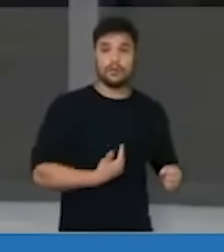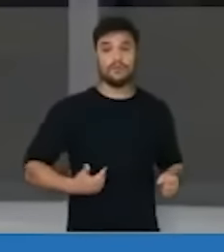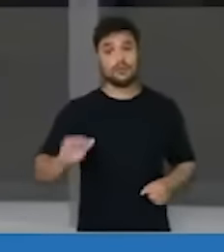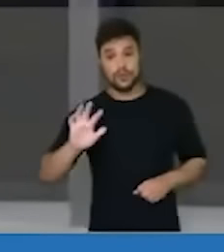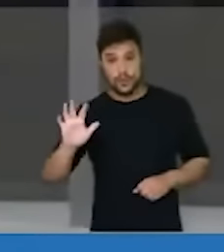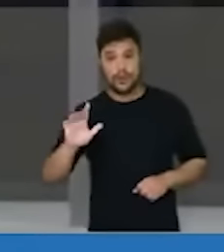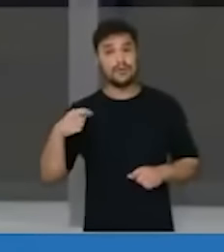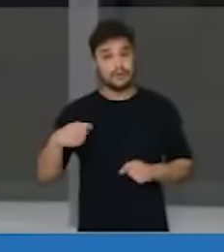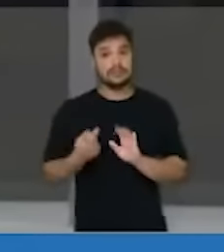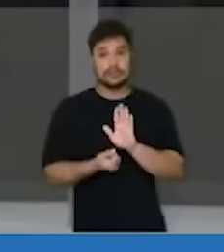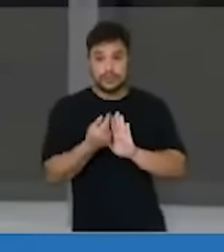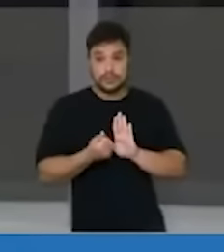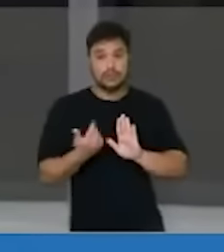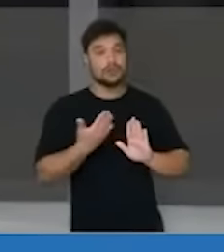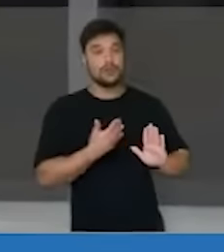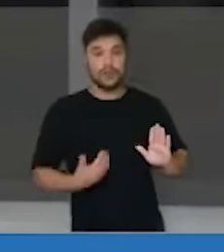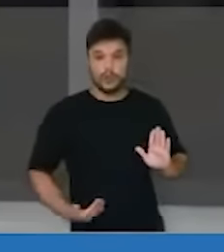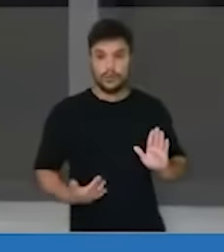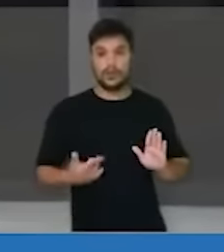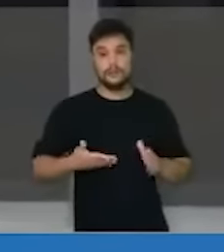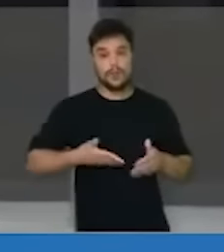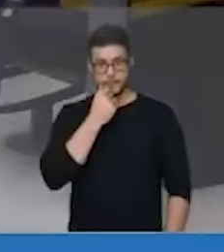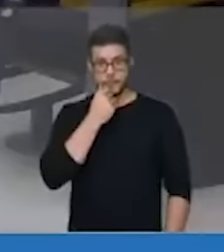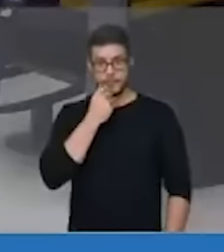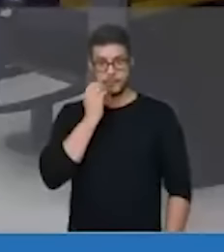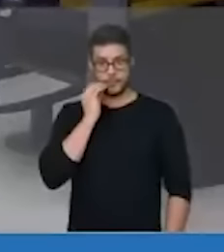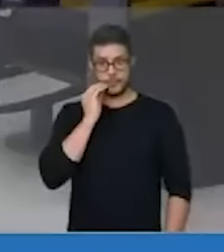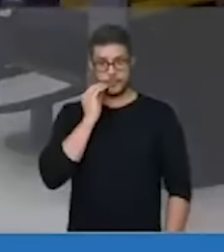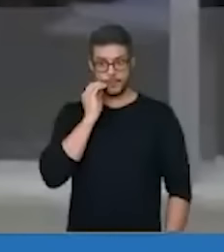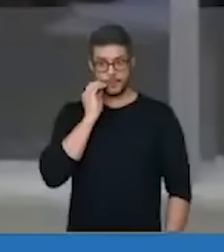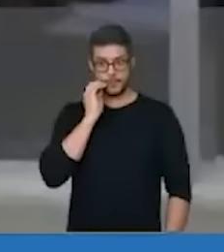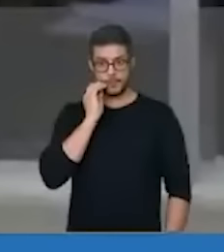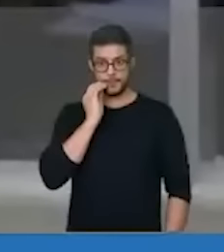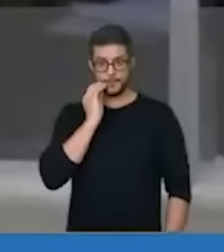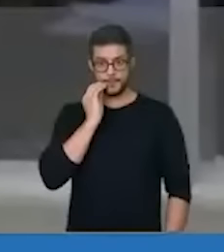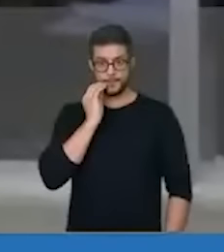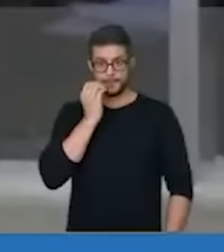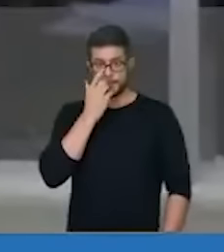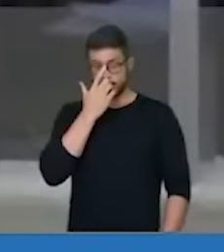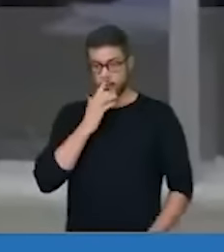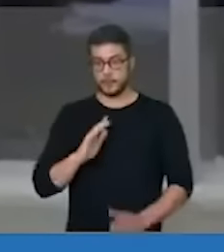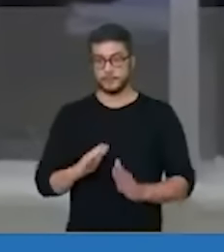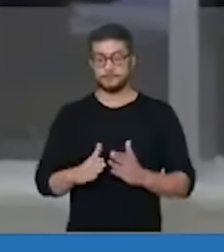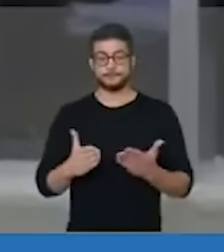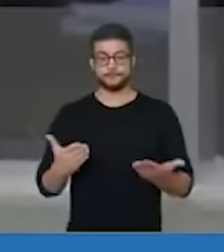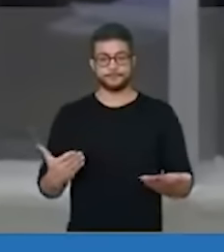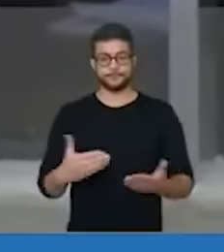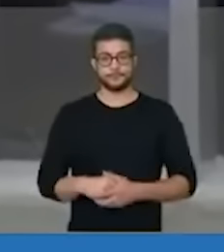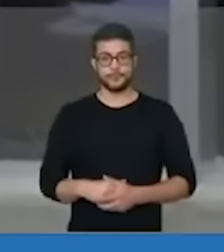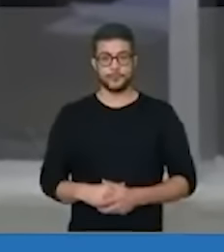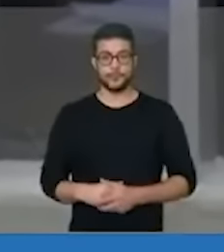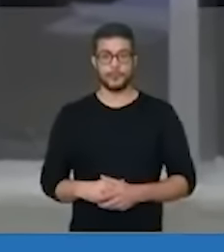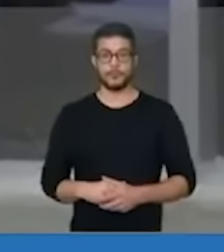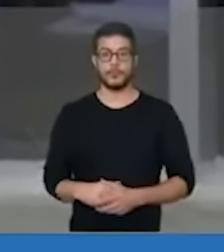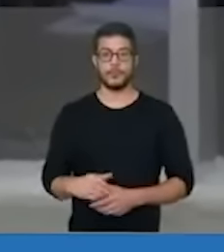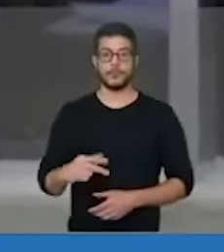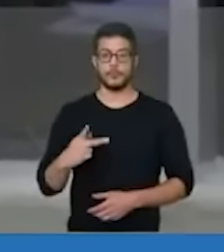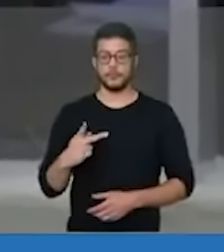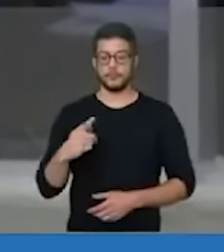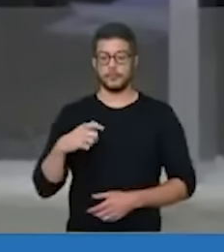precisa ter recurso para governar e melhorar a vida do nosso povo. Senhor presidente, senhoras e senhores deputados, o PSOL foi